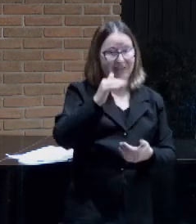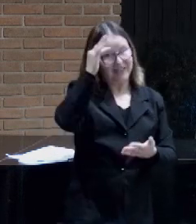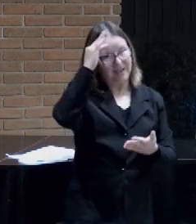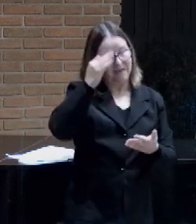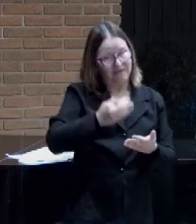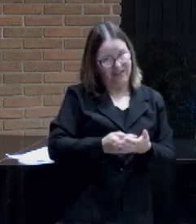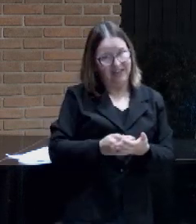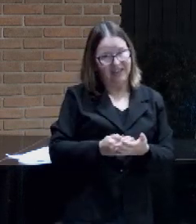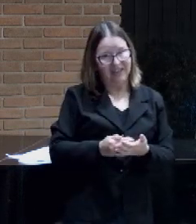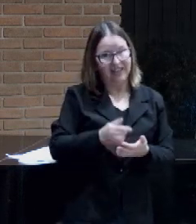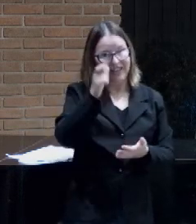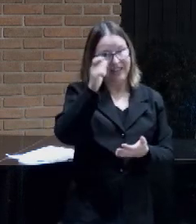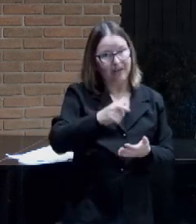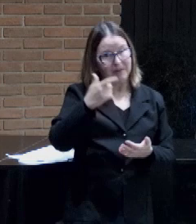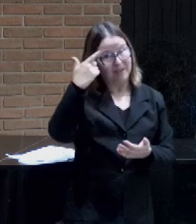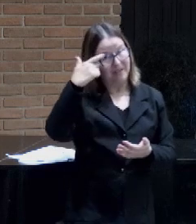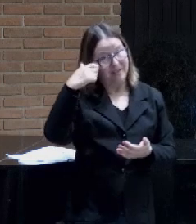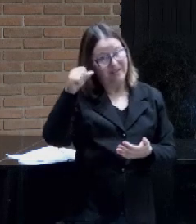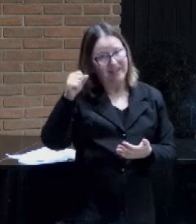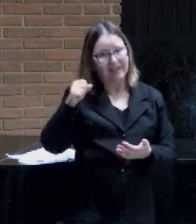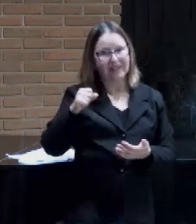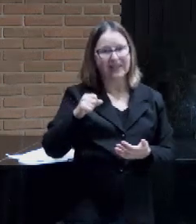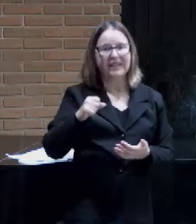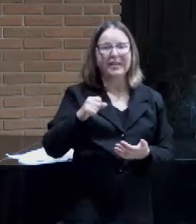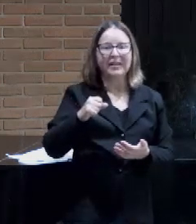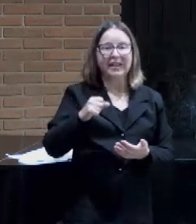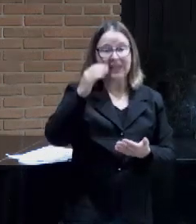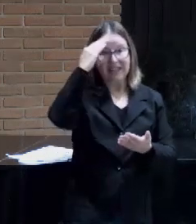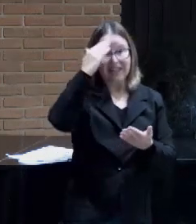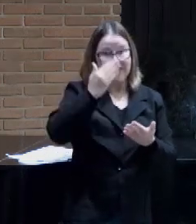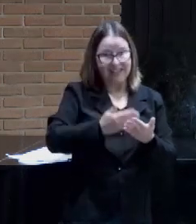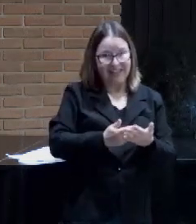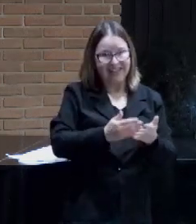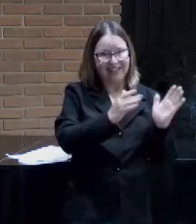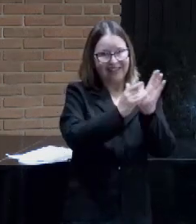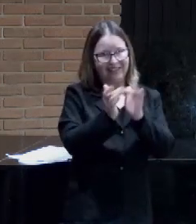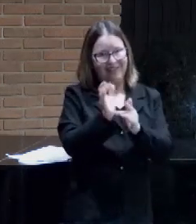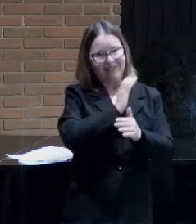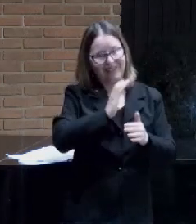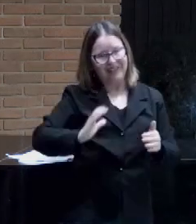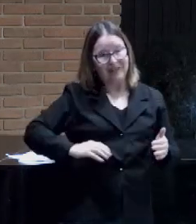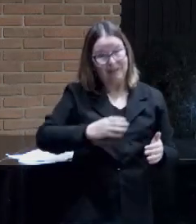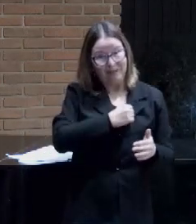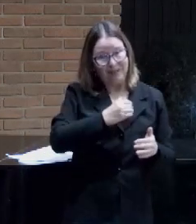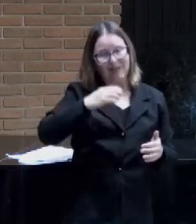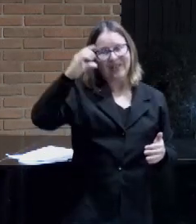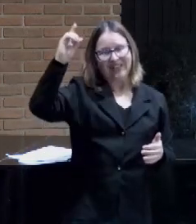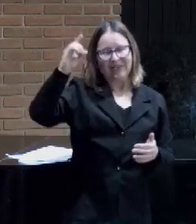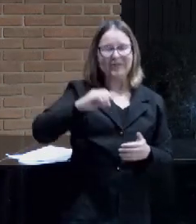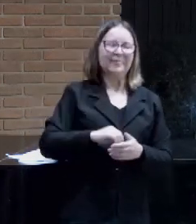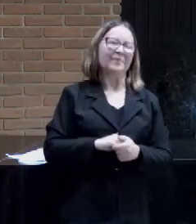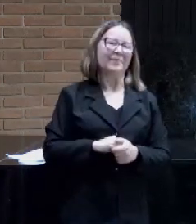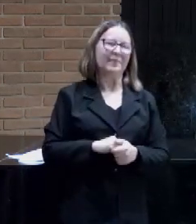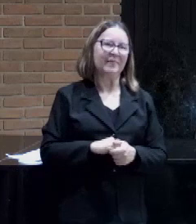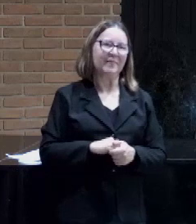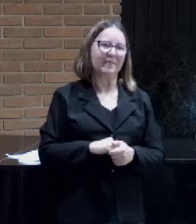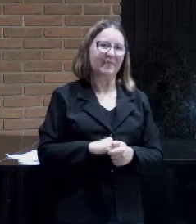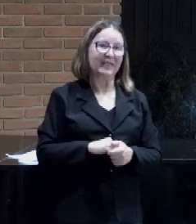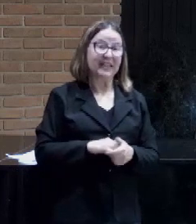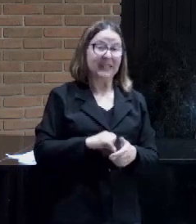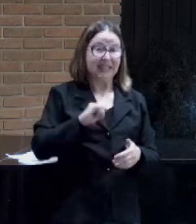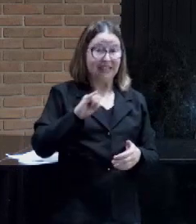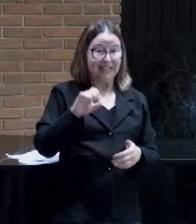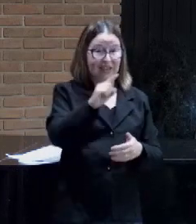Jesus é o Filho de Deus? Meus irmãos, não são penosos, nosso coração que é ruim. Agora, se nós de fato somos filhos